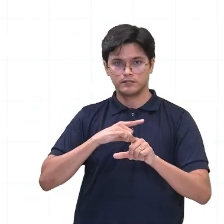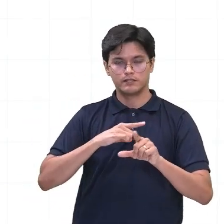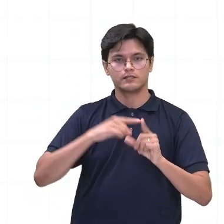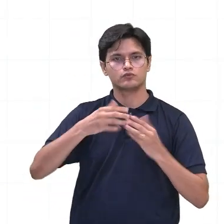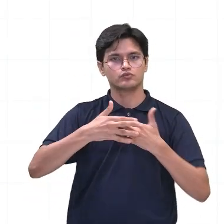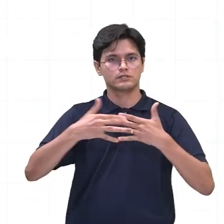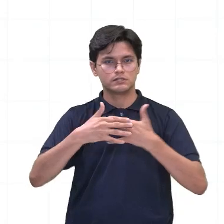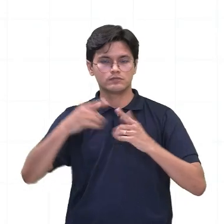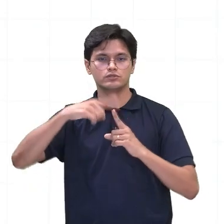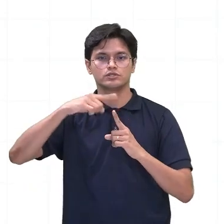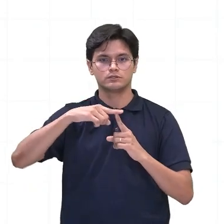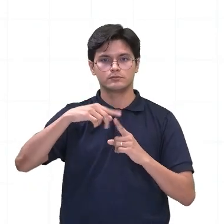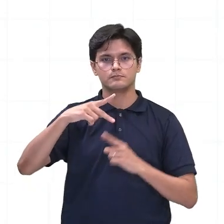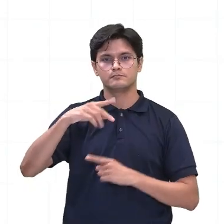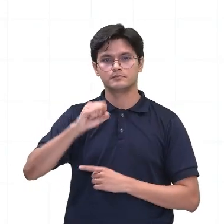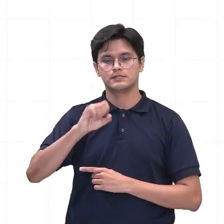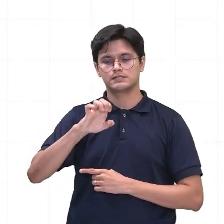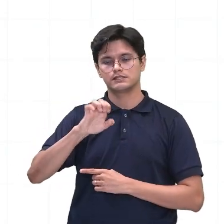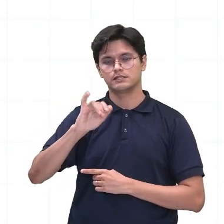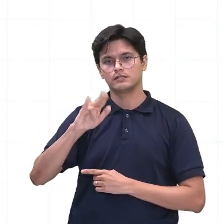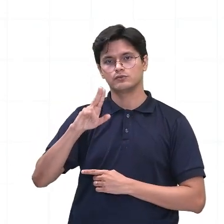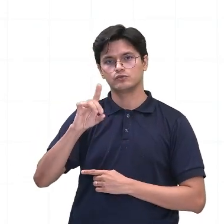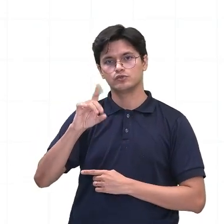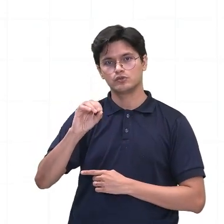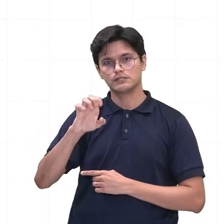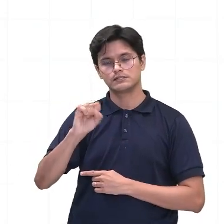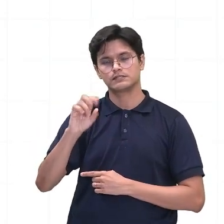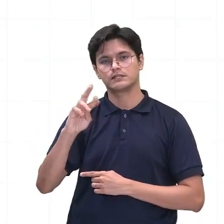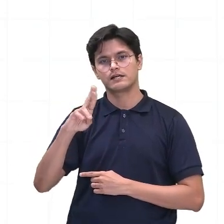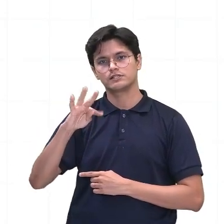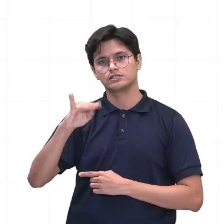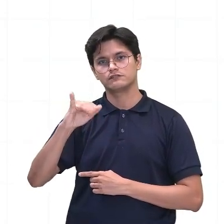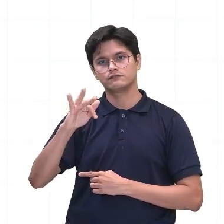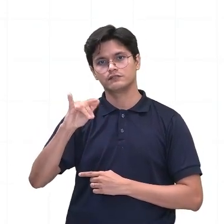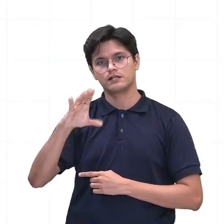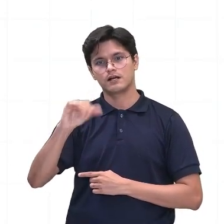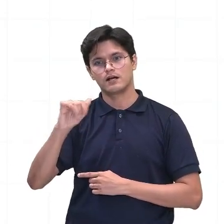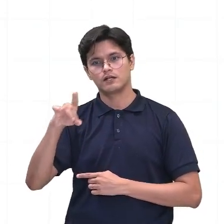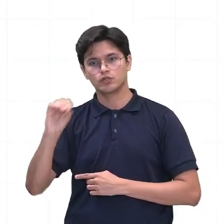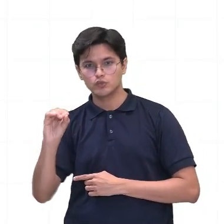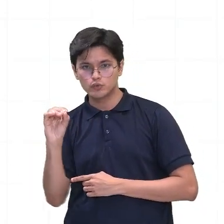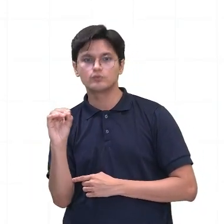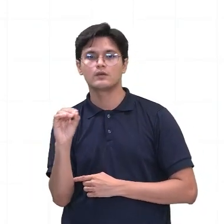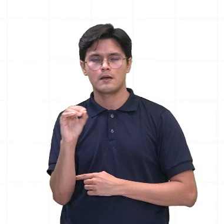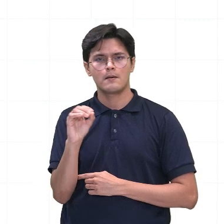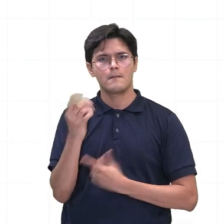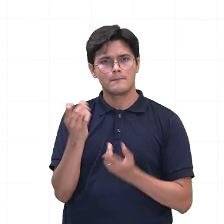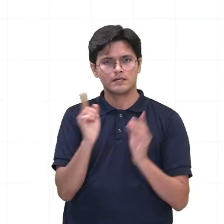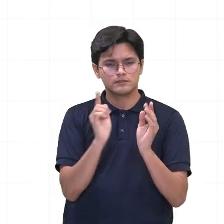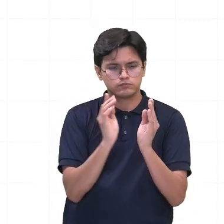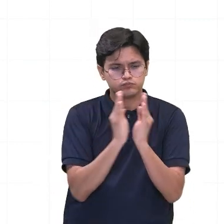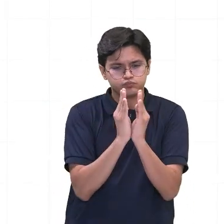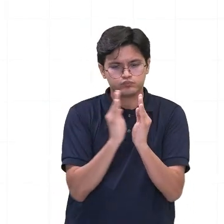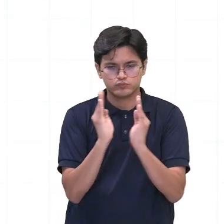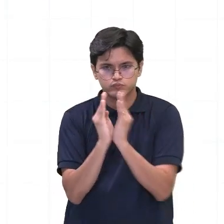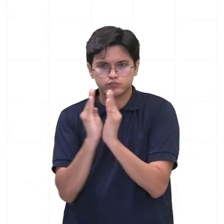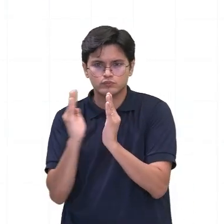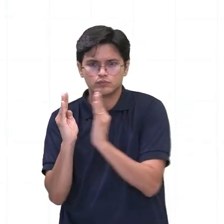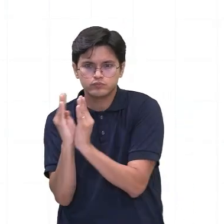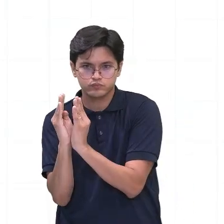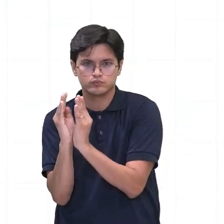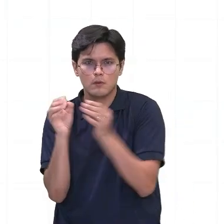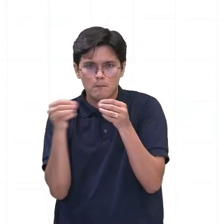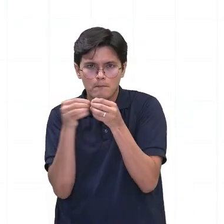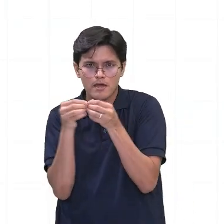que parece que as células estão umas sobre as outras, mas não estão. Olha só, todas elas estão bem do lado uma das